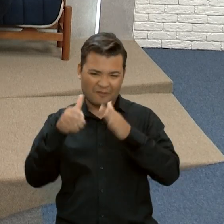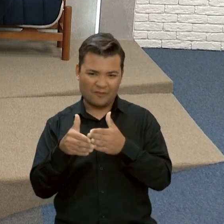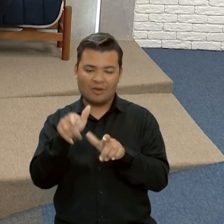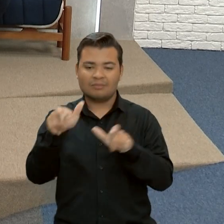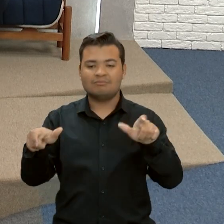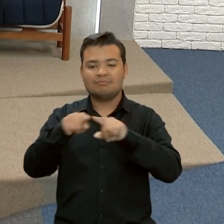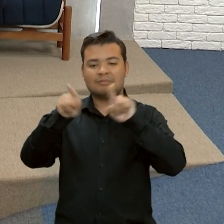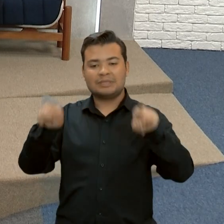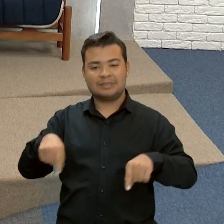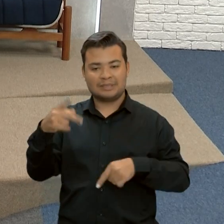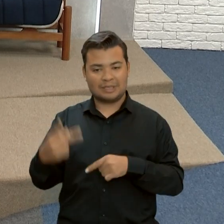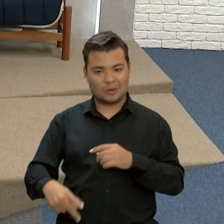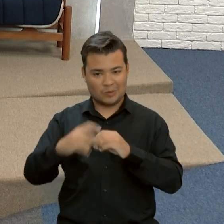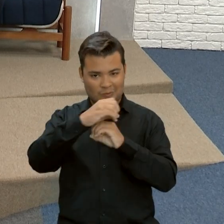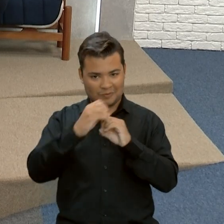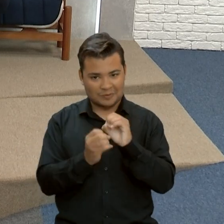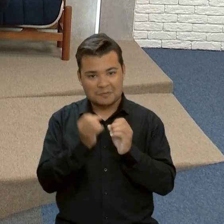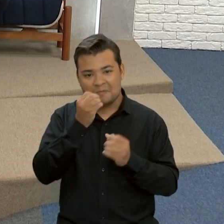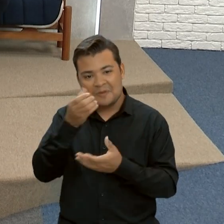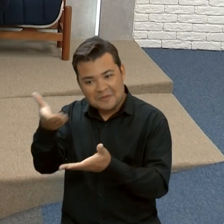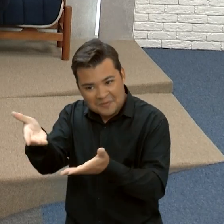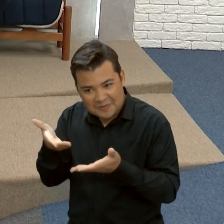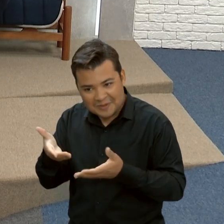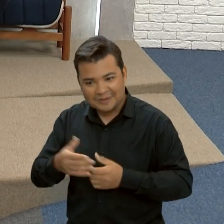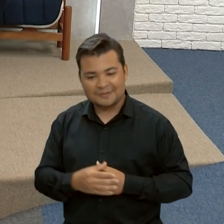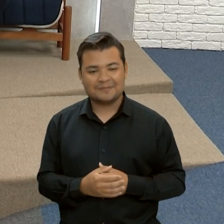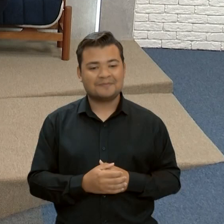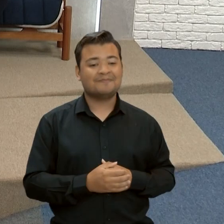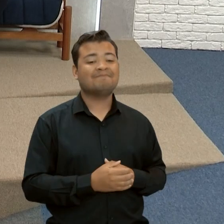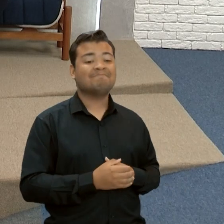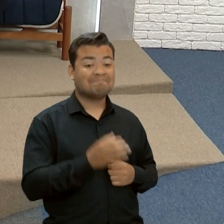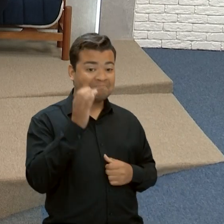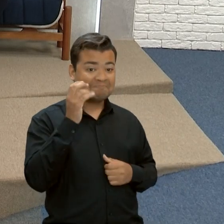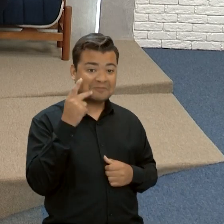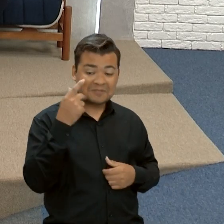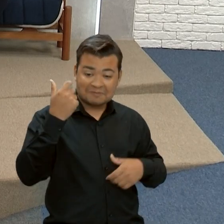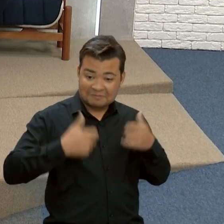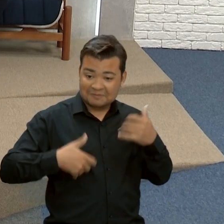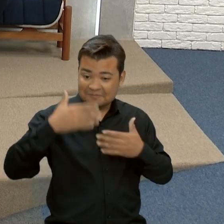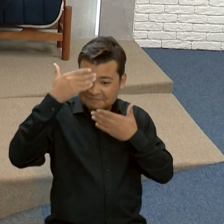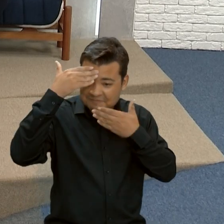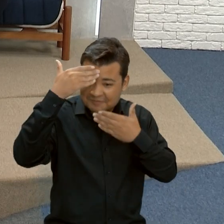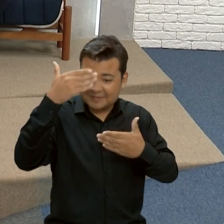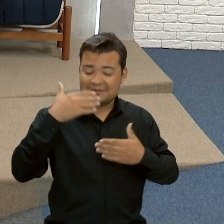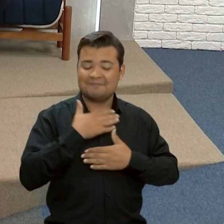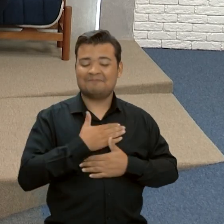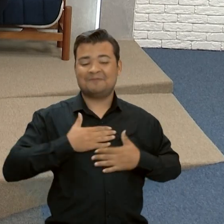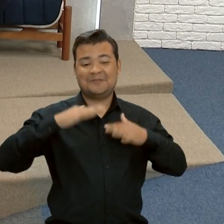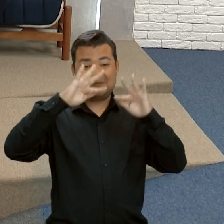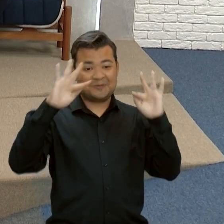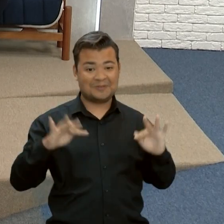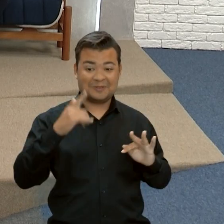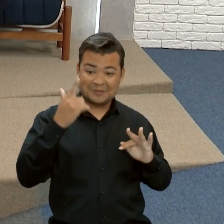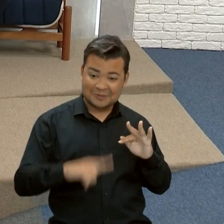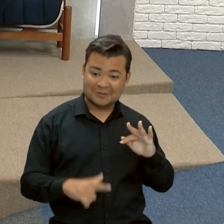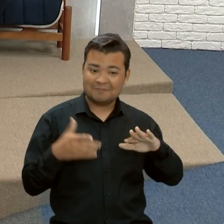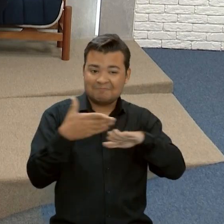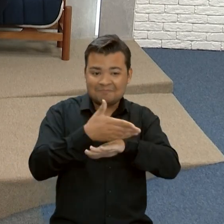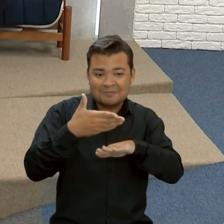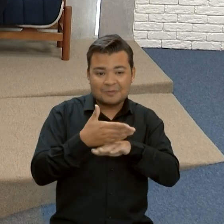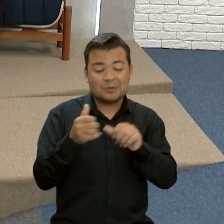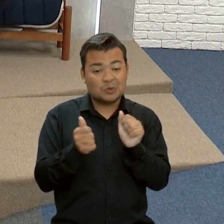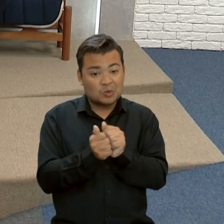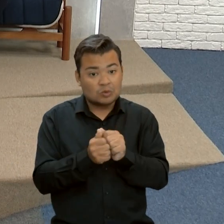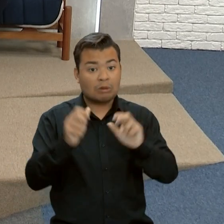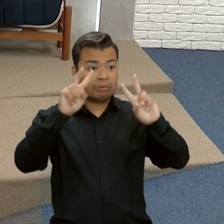da UFG. Seja muito bem-vindo, Renan. Ô, Cássio, muito obrigado. Fico feliz de estar aqui com você mais uma vez para estar conversando um assunto